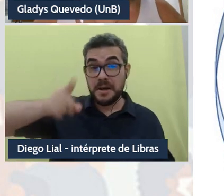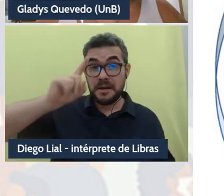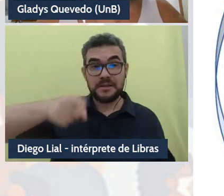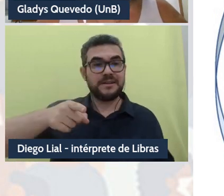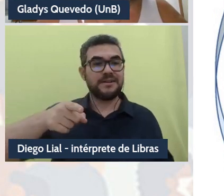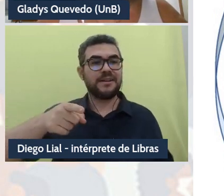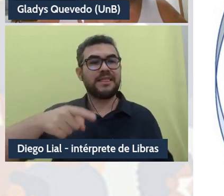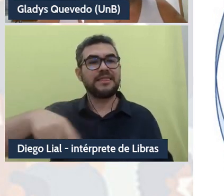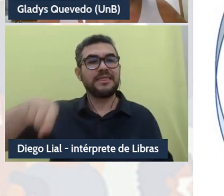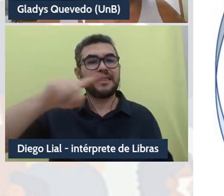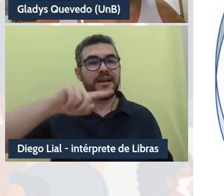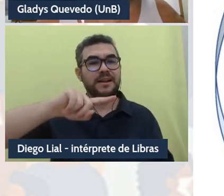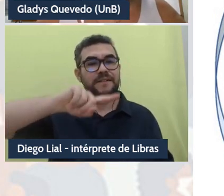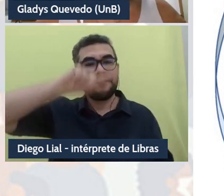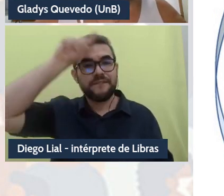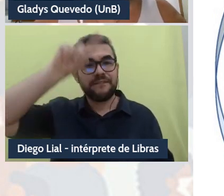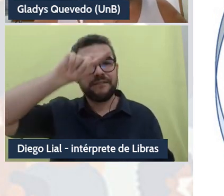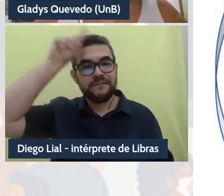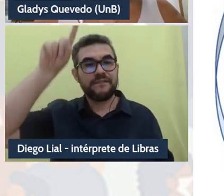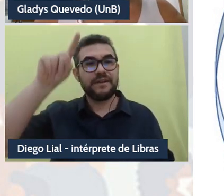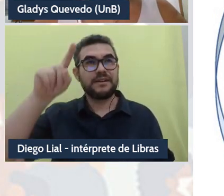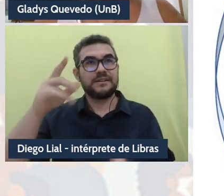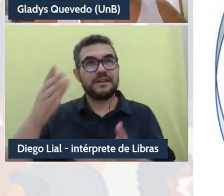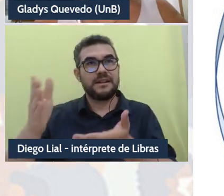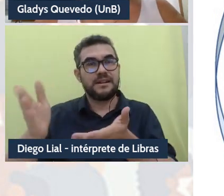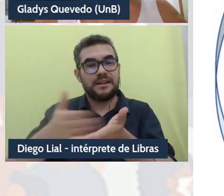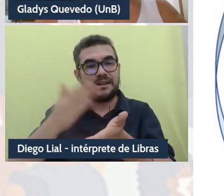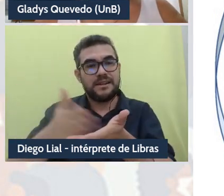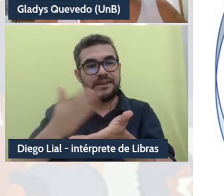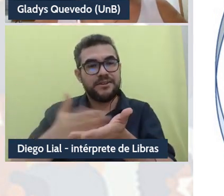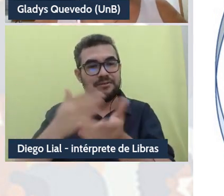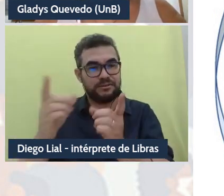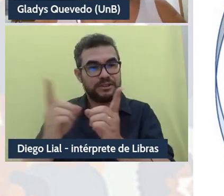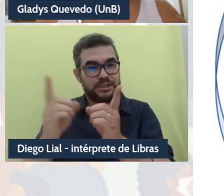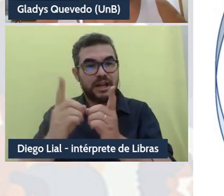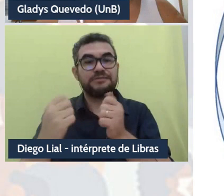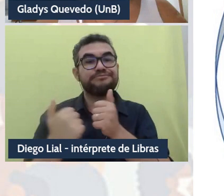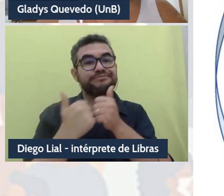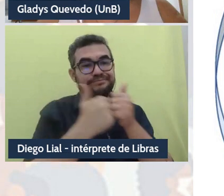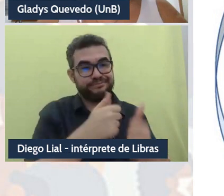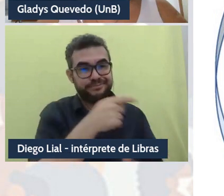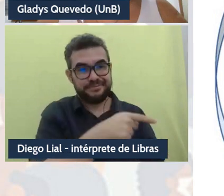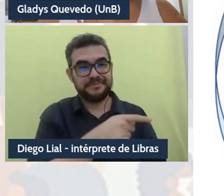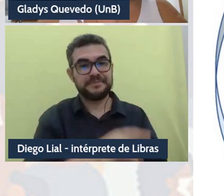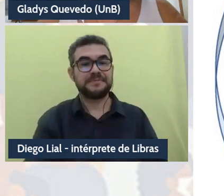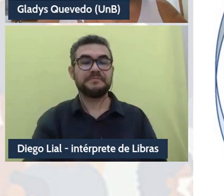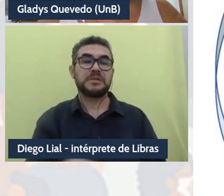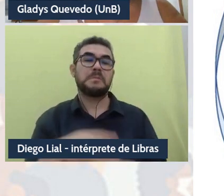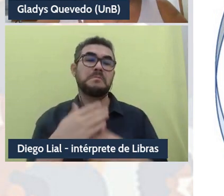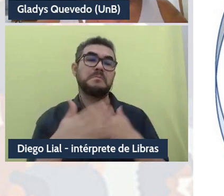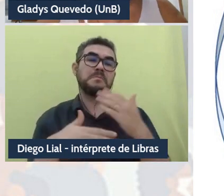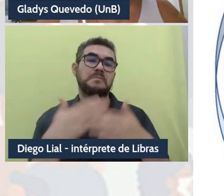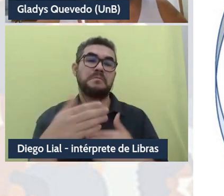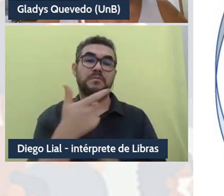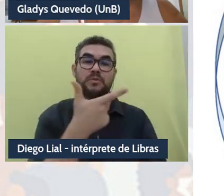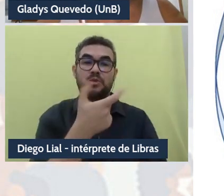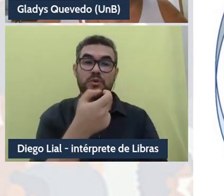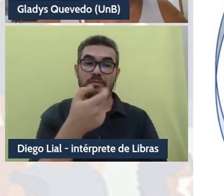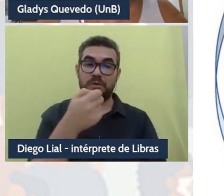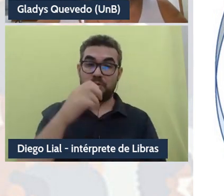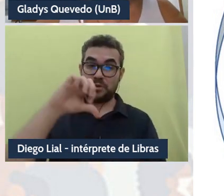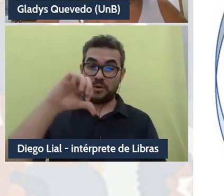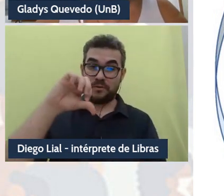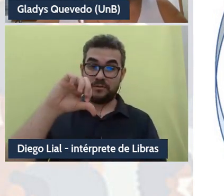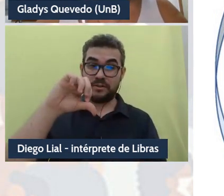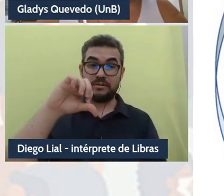da elaboração daquele material. Já no ano de 2009, nós tivemos a inserção do inglês no PNLD